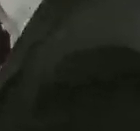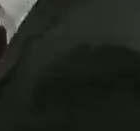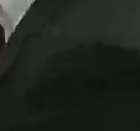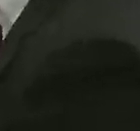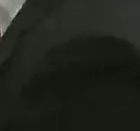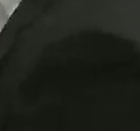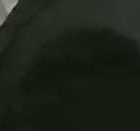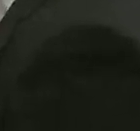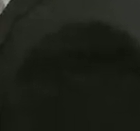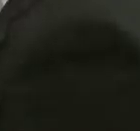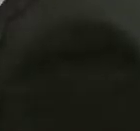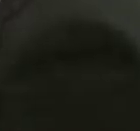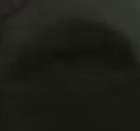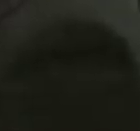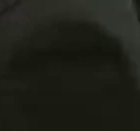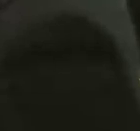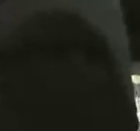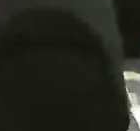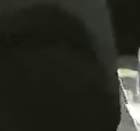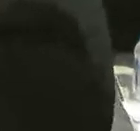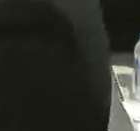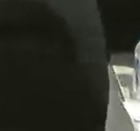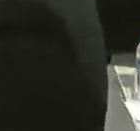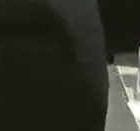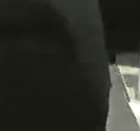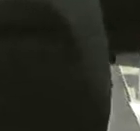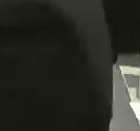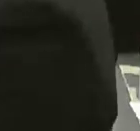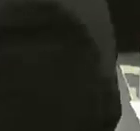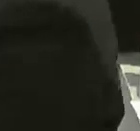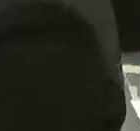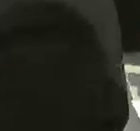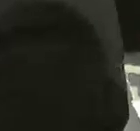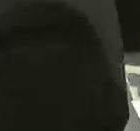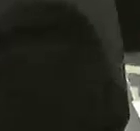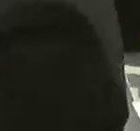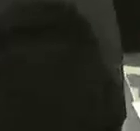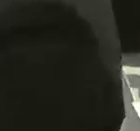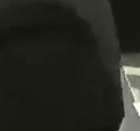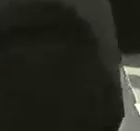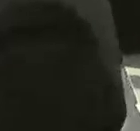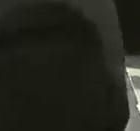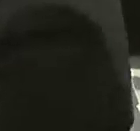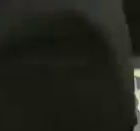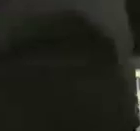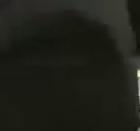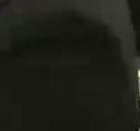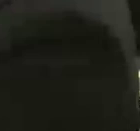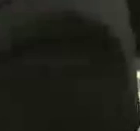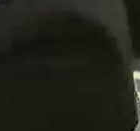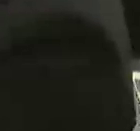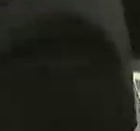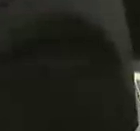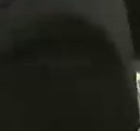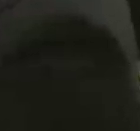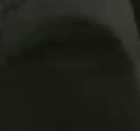contato, procurando o vereador e trazendo à tona esses problemas. O papel do vereador, né, ser esse meio de ligação com o executivo, né, vereador? Eu acho